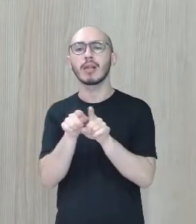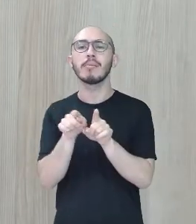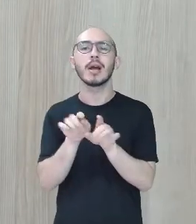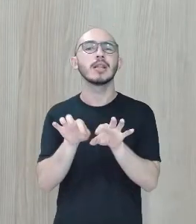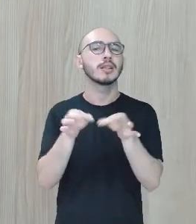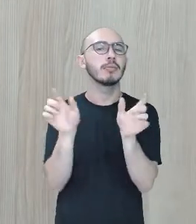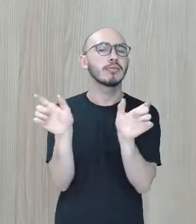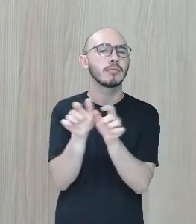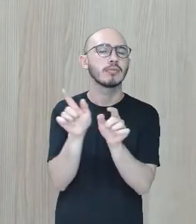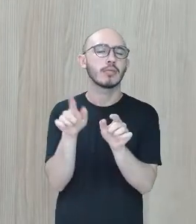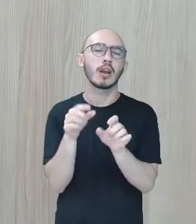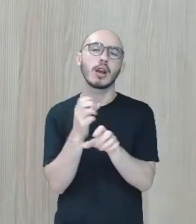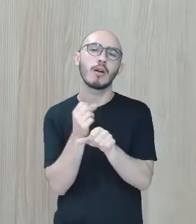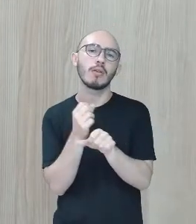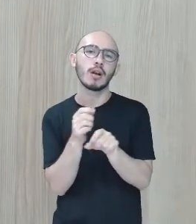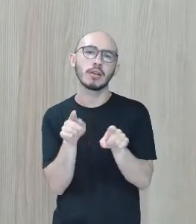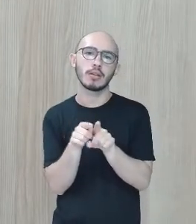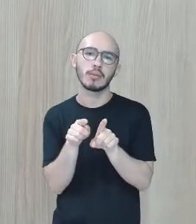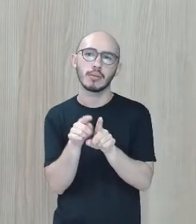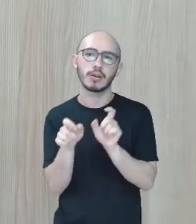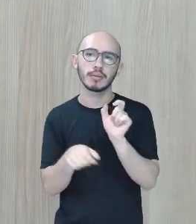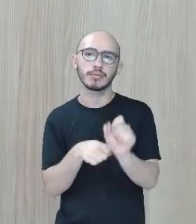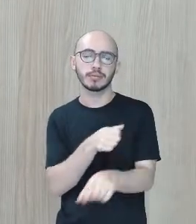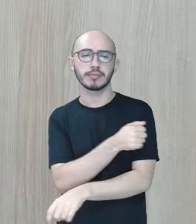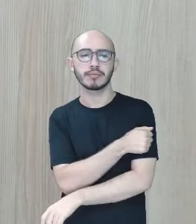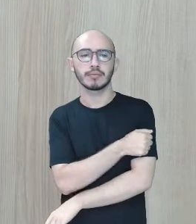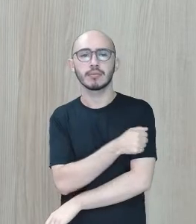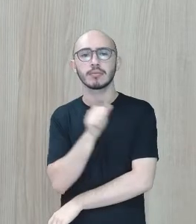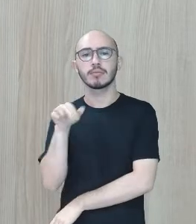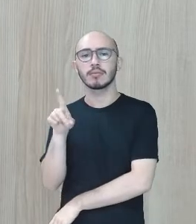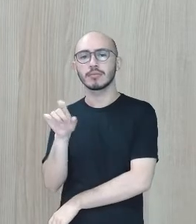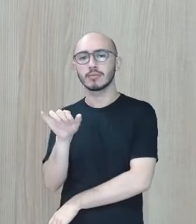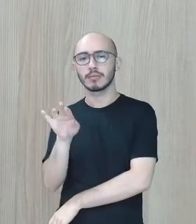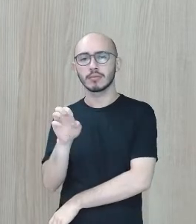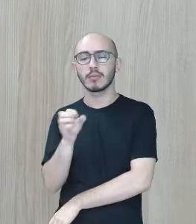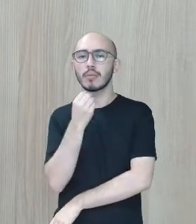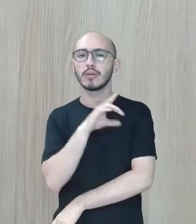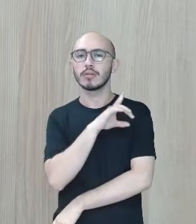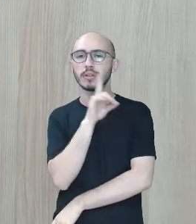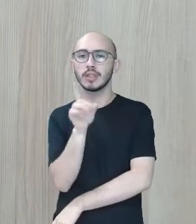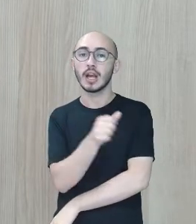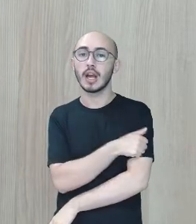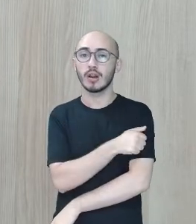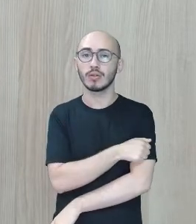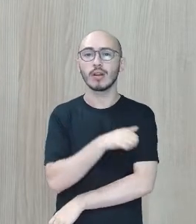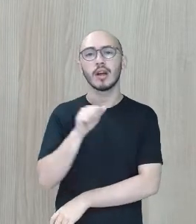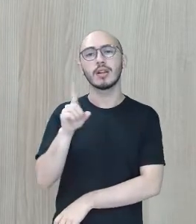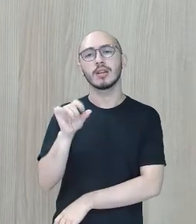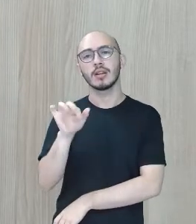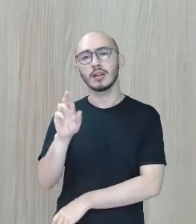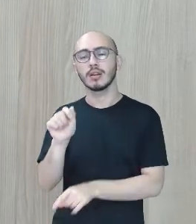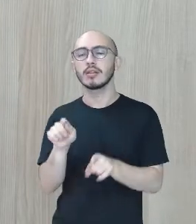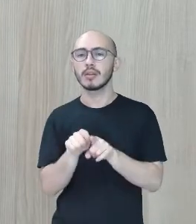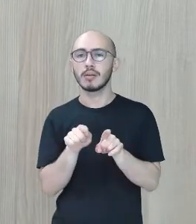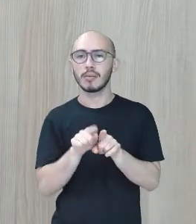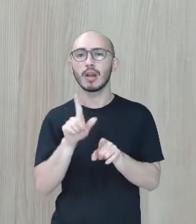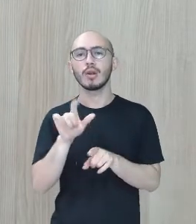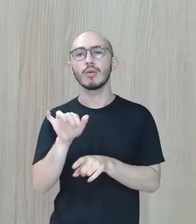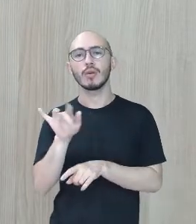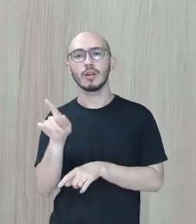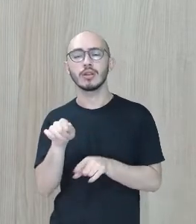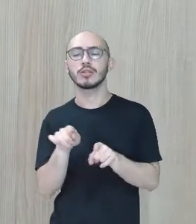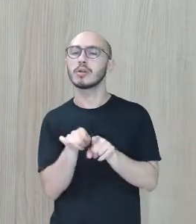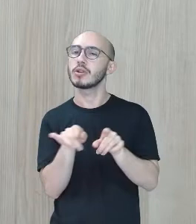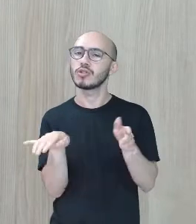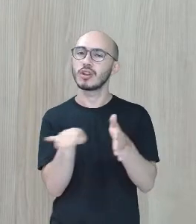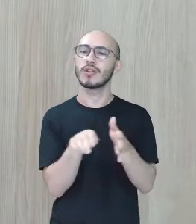fazer esses cálculos, tá certo? A Andriele deu bom dia aqui também. O Adriano, da Escola Municipal Luiz Vaz de Camões, chegou por aqui,